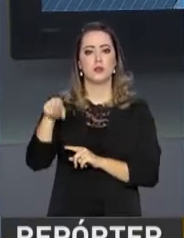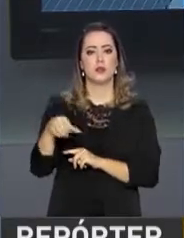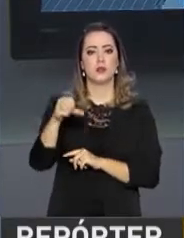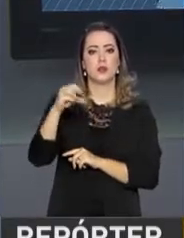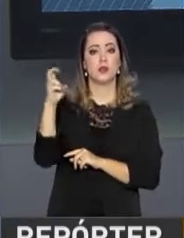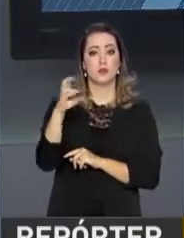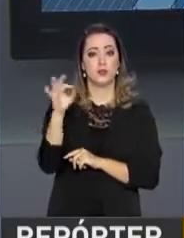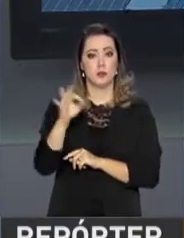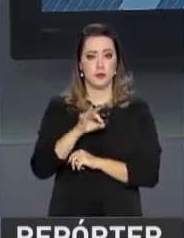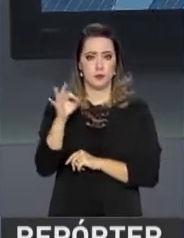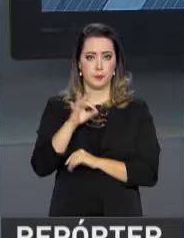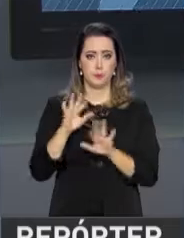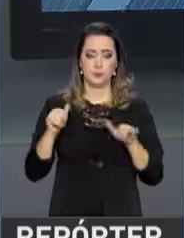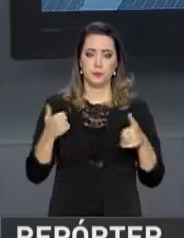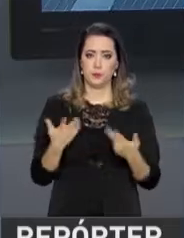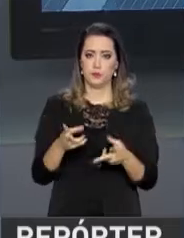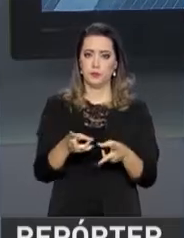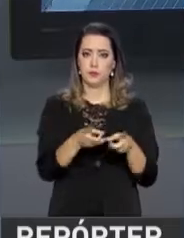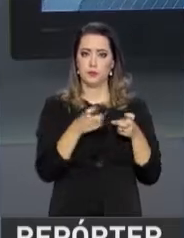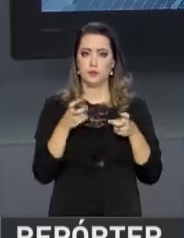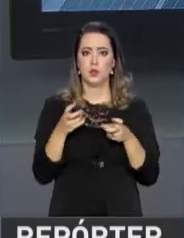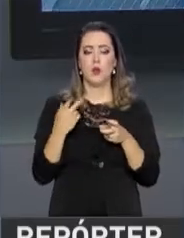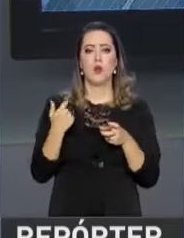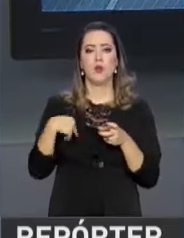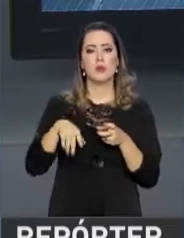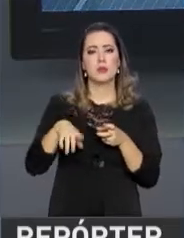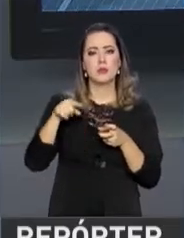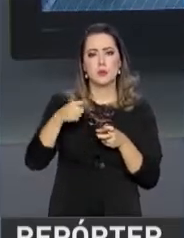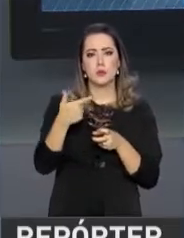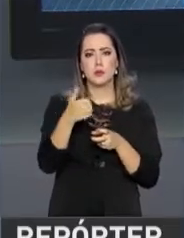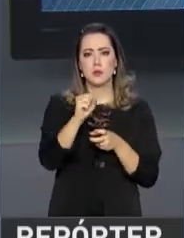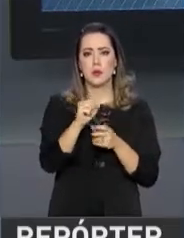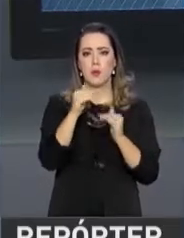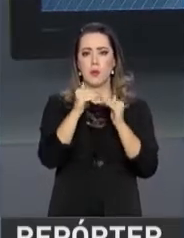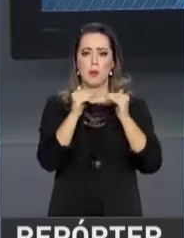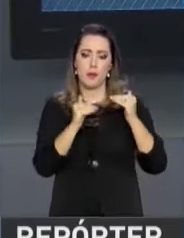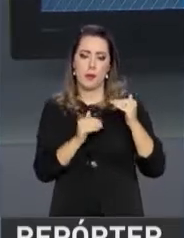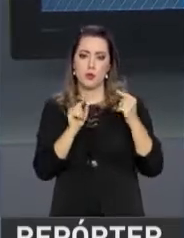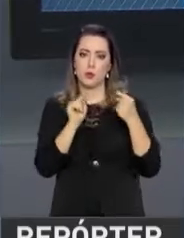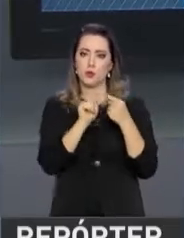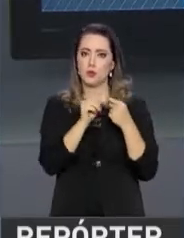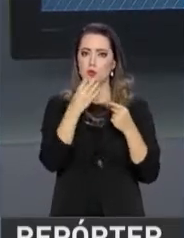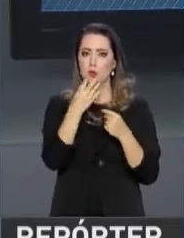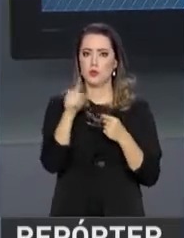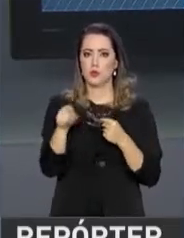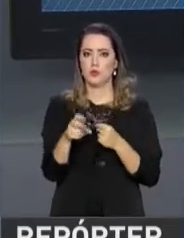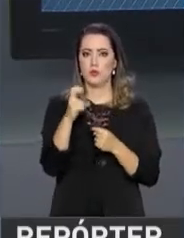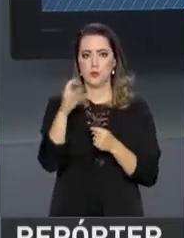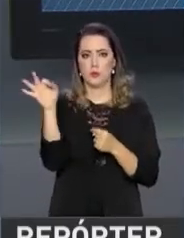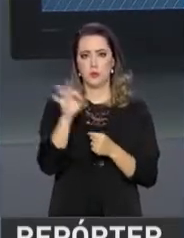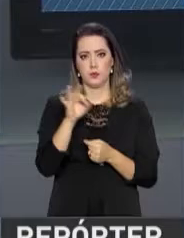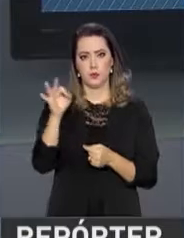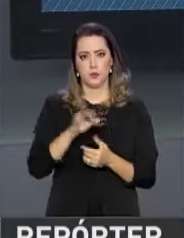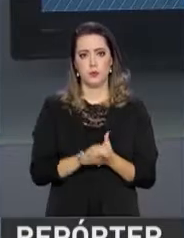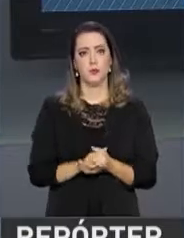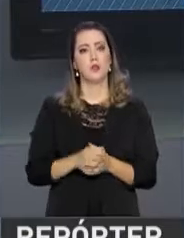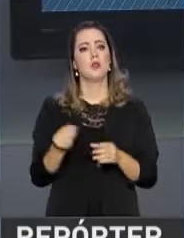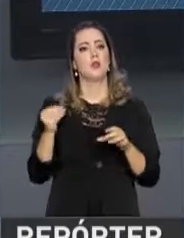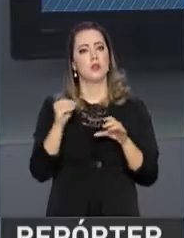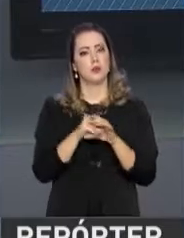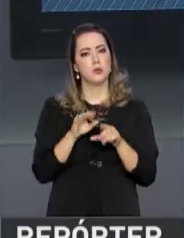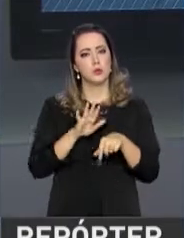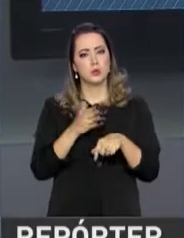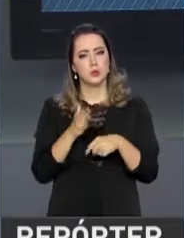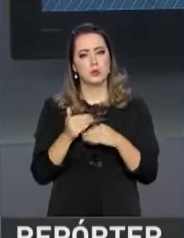3,95%. Com isso, a previsão de mercado para 2018 continua abaixo da meta central, de 4,5%,